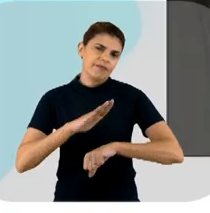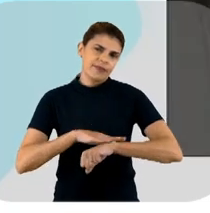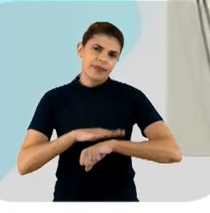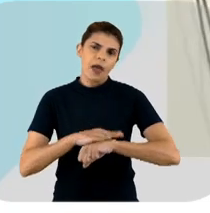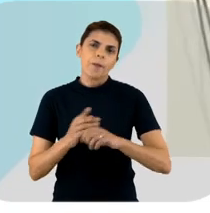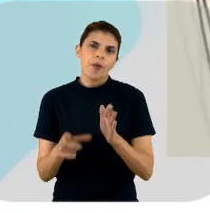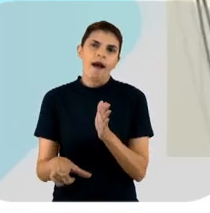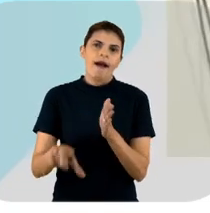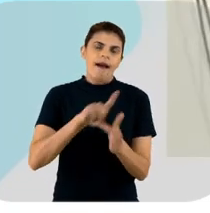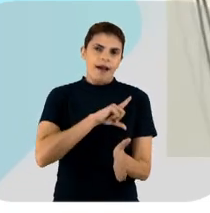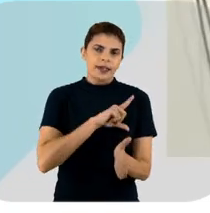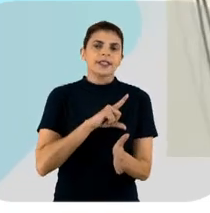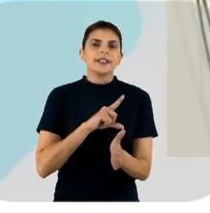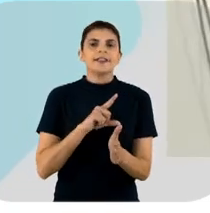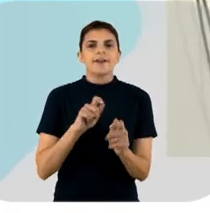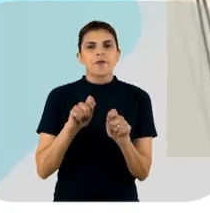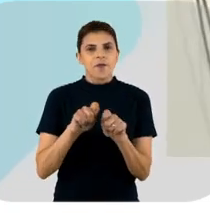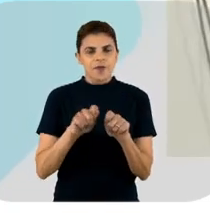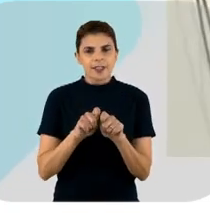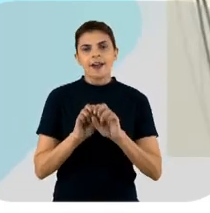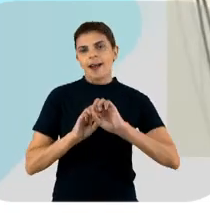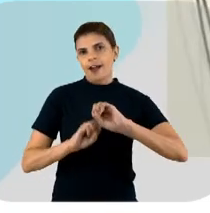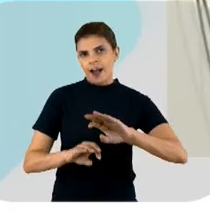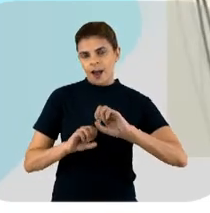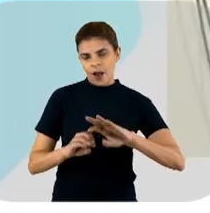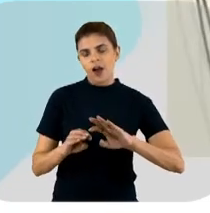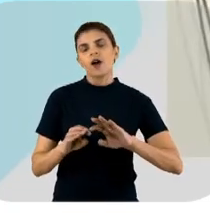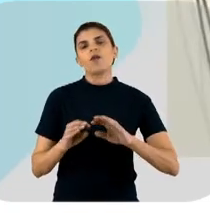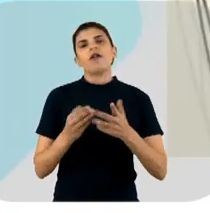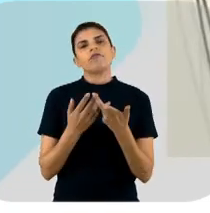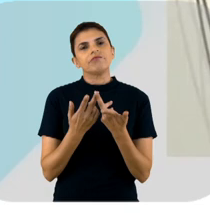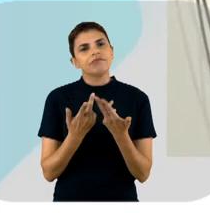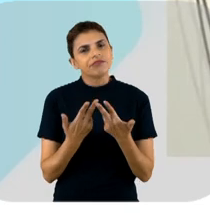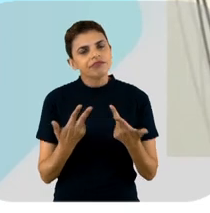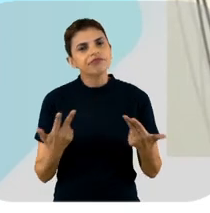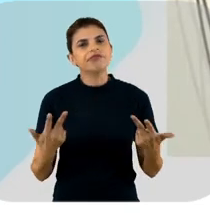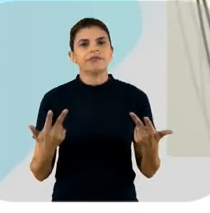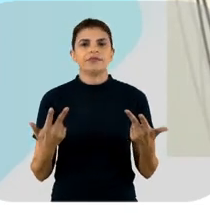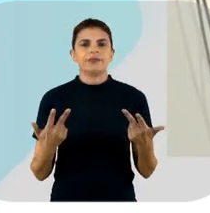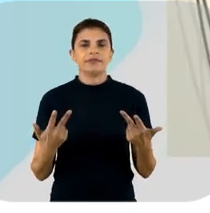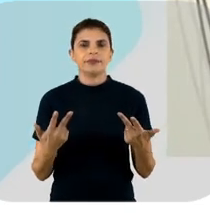pouco antes, trabalhar com um